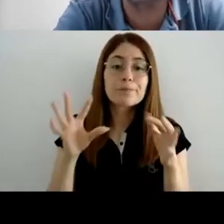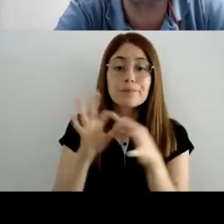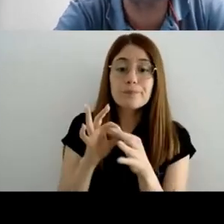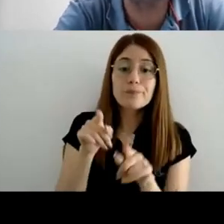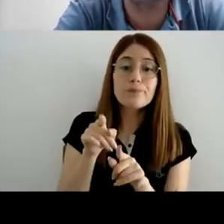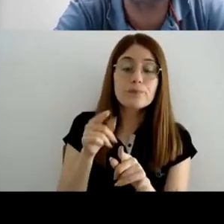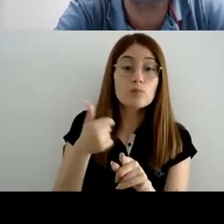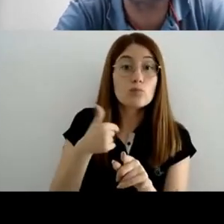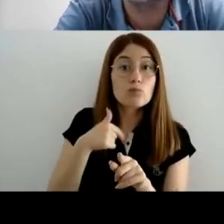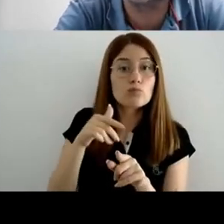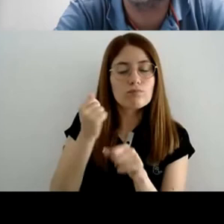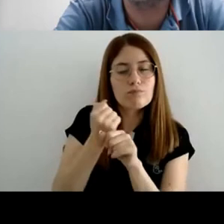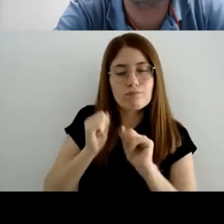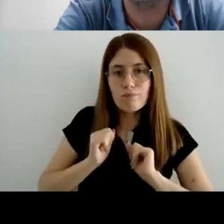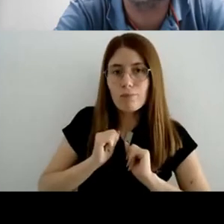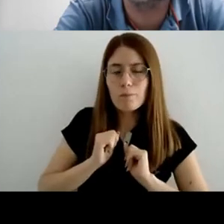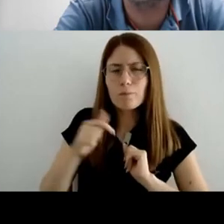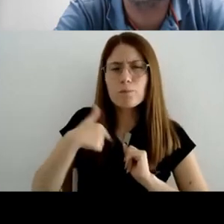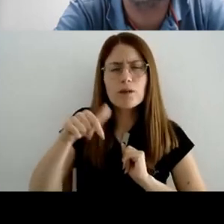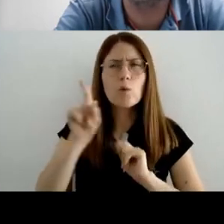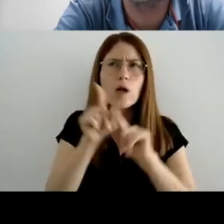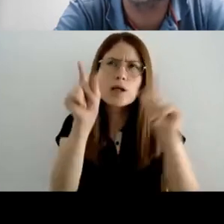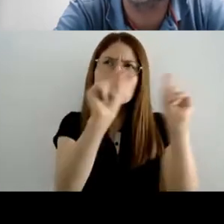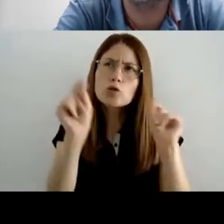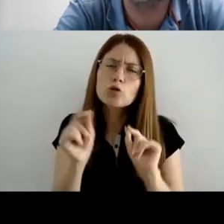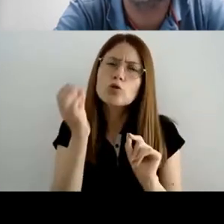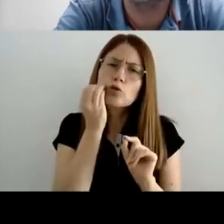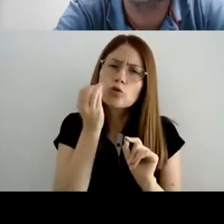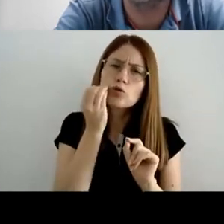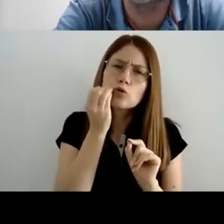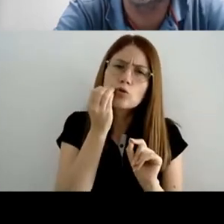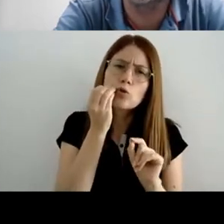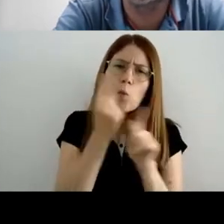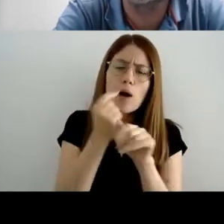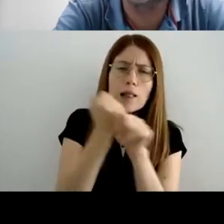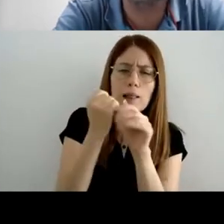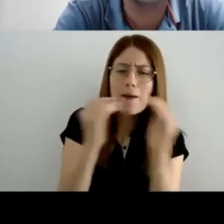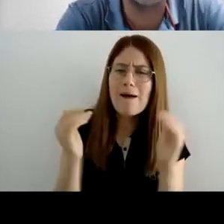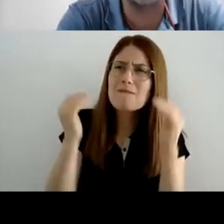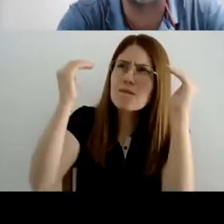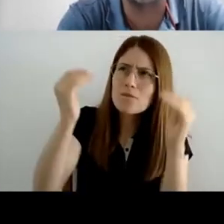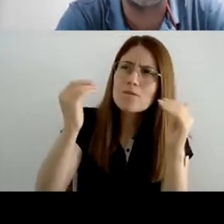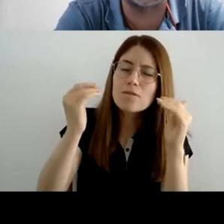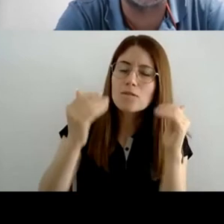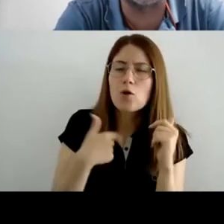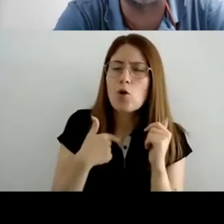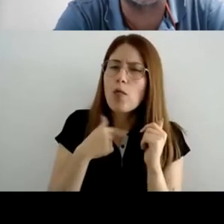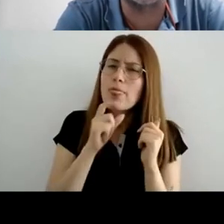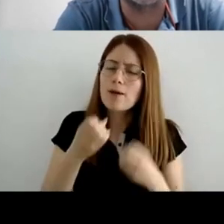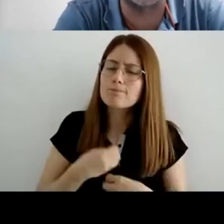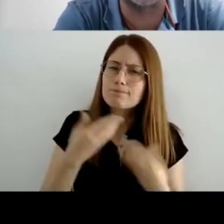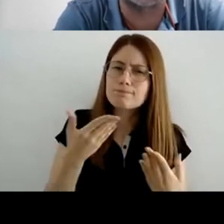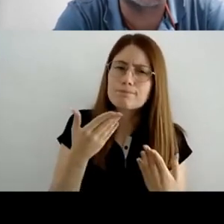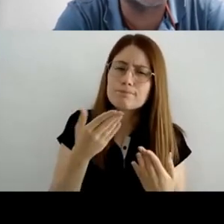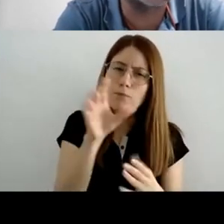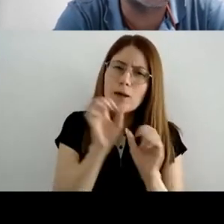estamos aqui muito a discutir a questão de como é que nós chegamos a equipas de elevado desempenho, e eu assumiria claramente, eu colocaria a